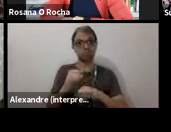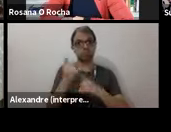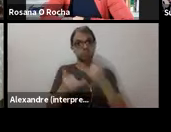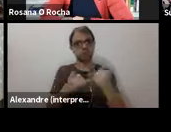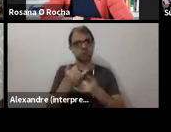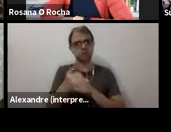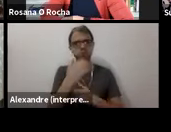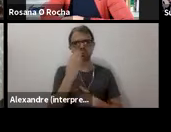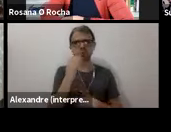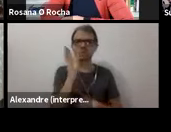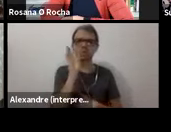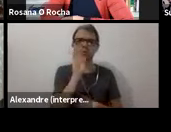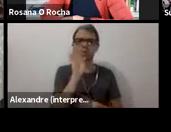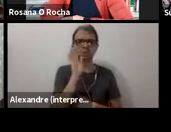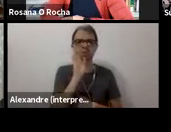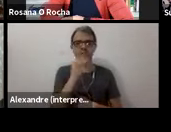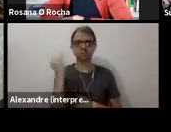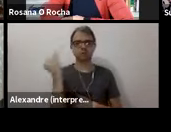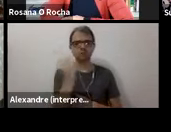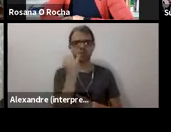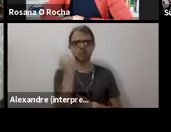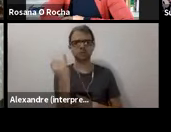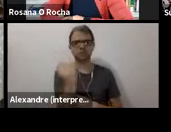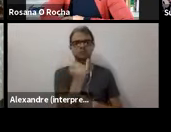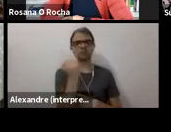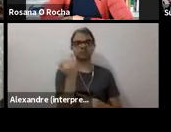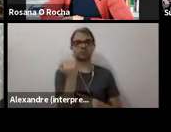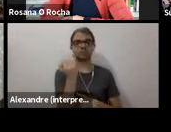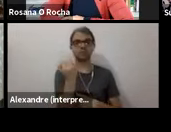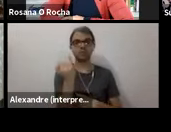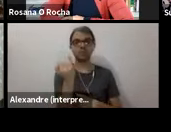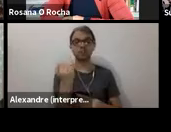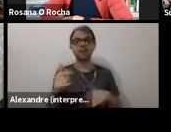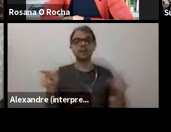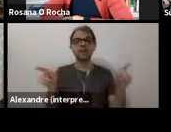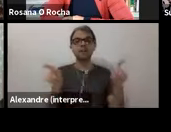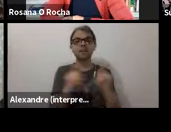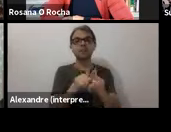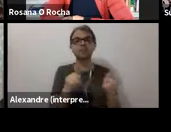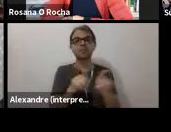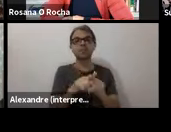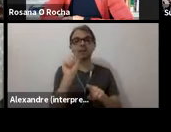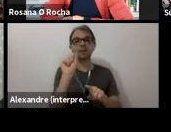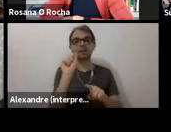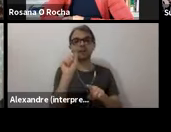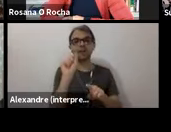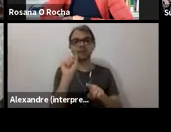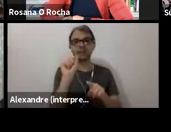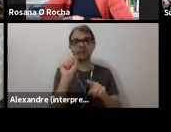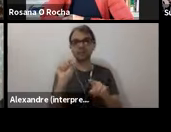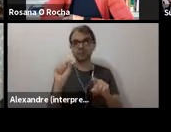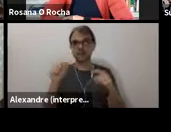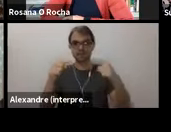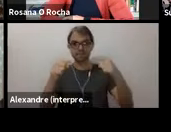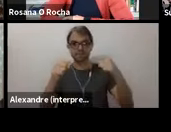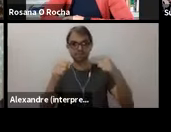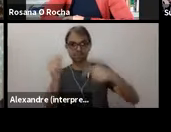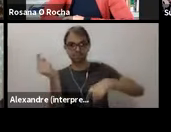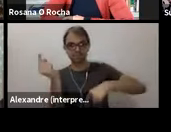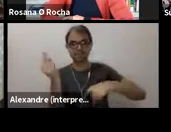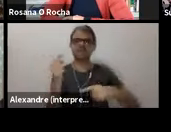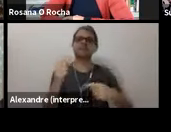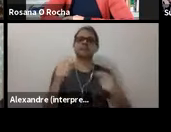essencial, talvez a nossa brincada onde a contradição seja mais forte, mais instigante,